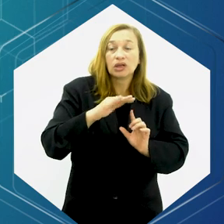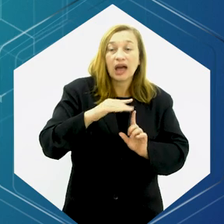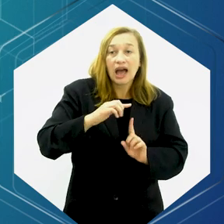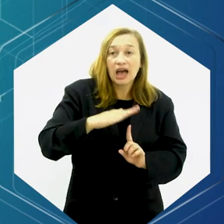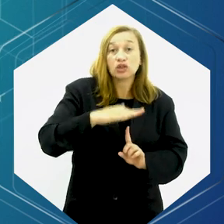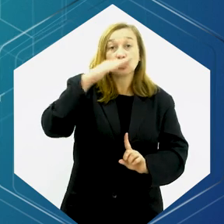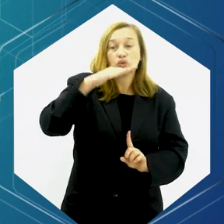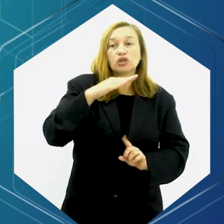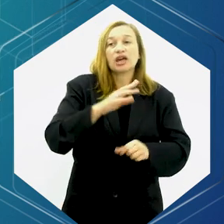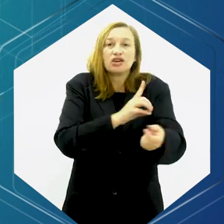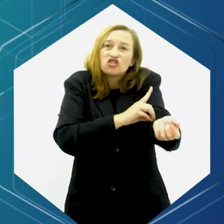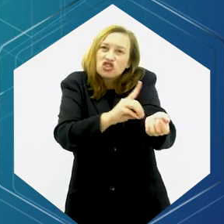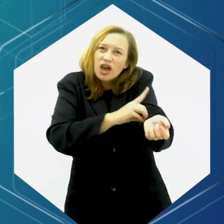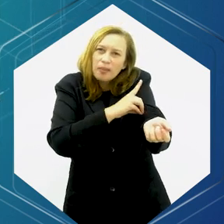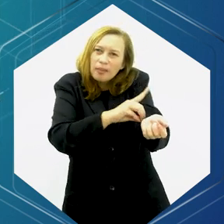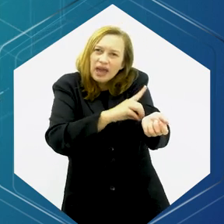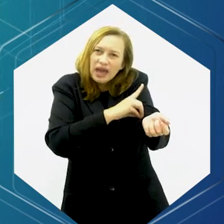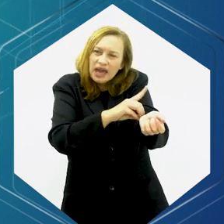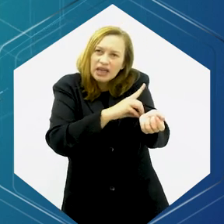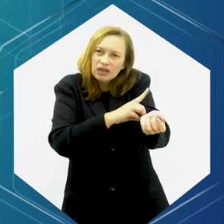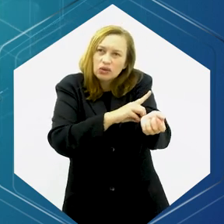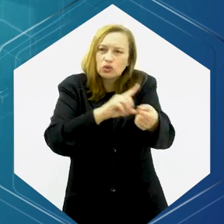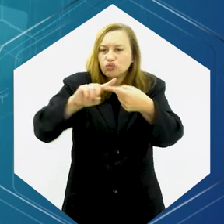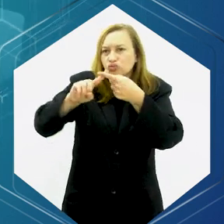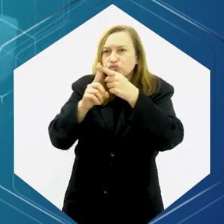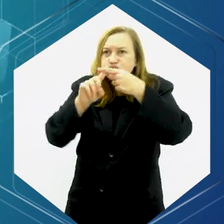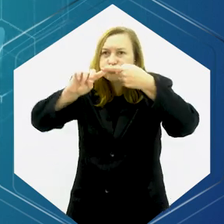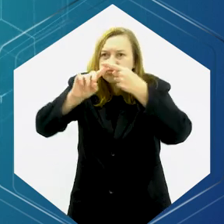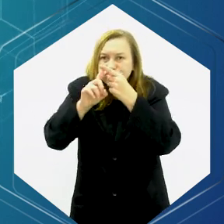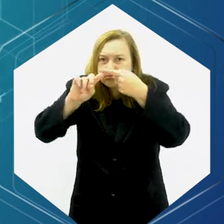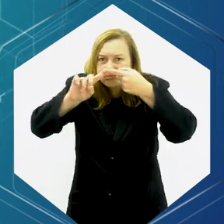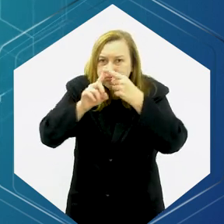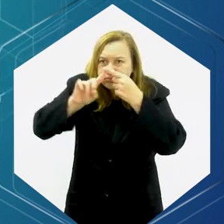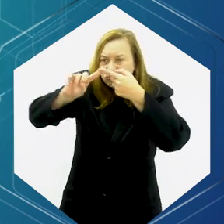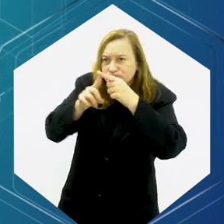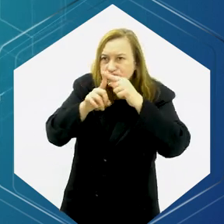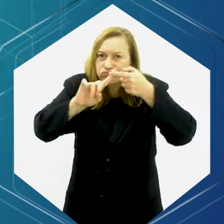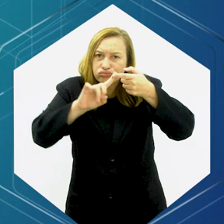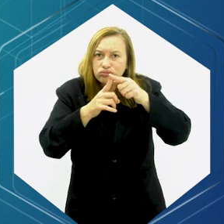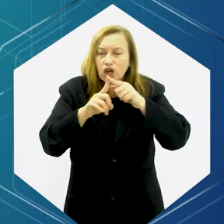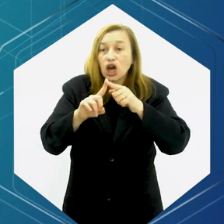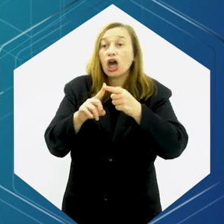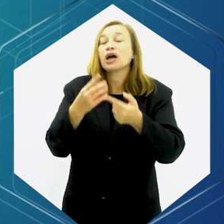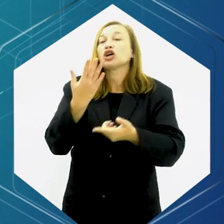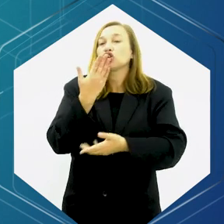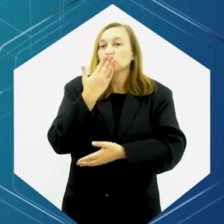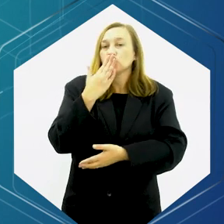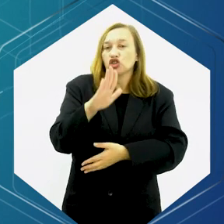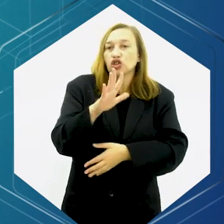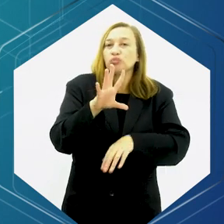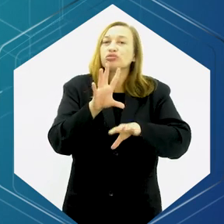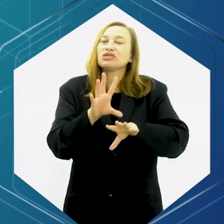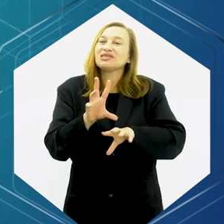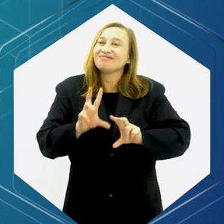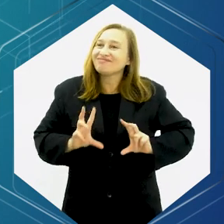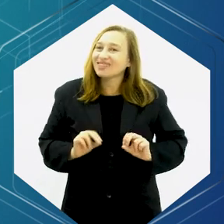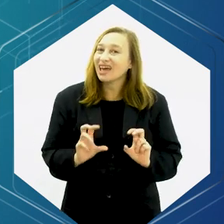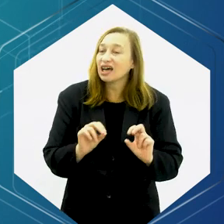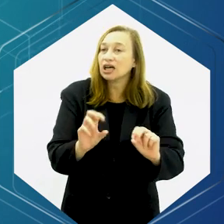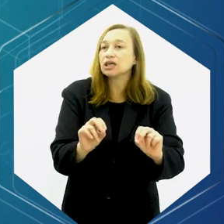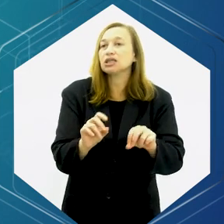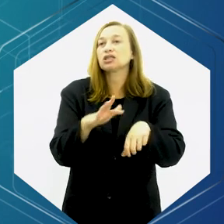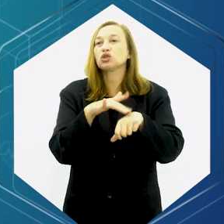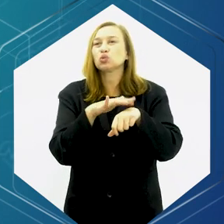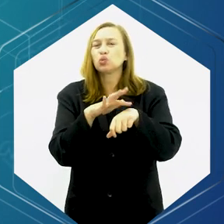a síndrome metabólica pode estar associado também com algum al uns tipos de câncer né Eh